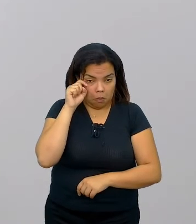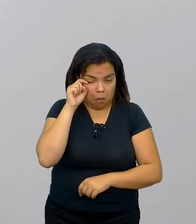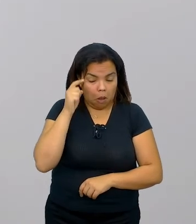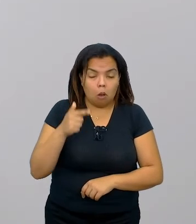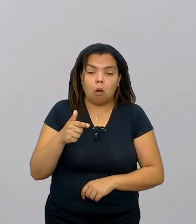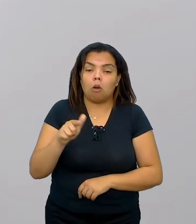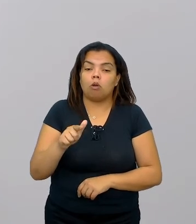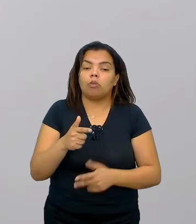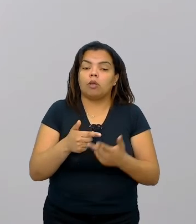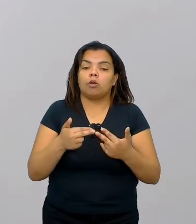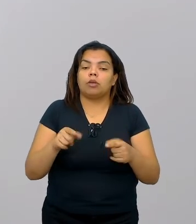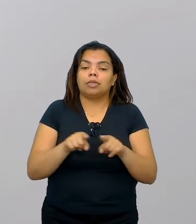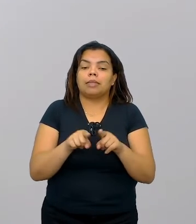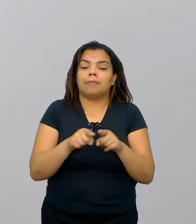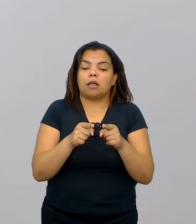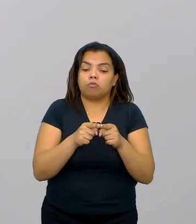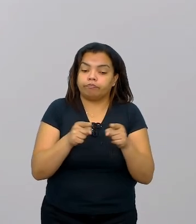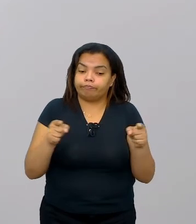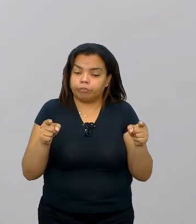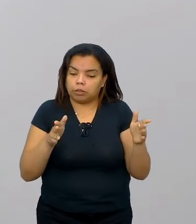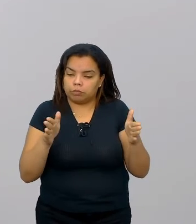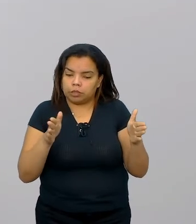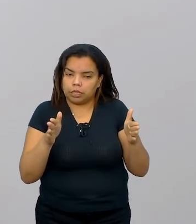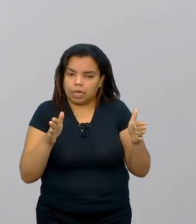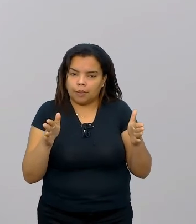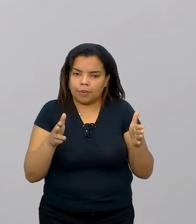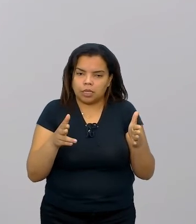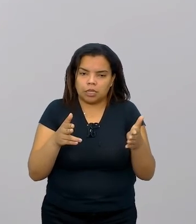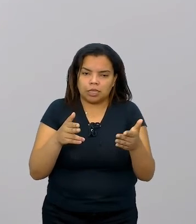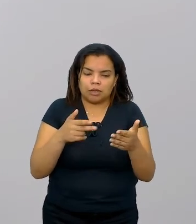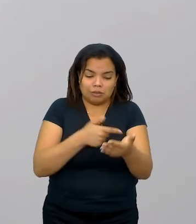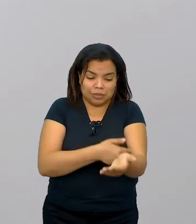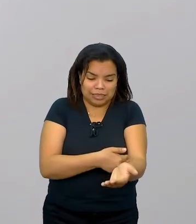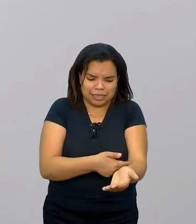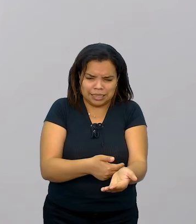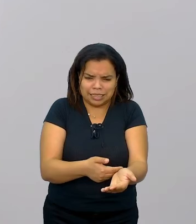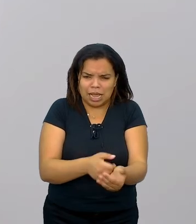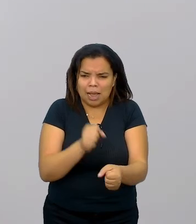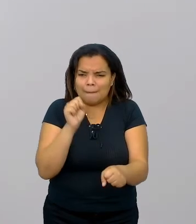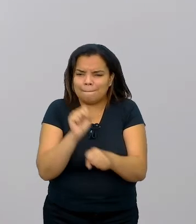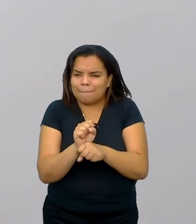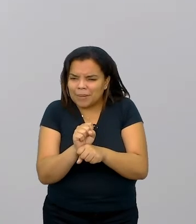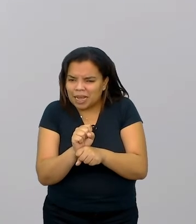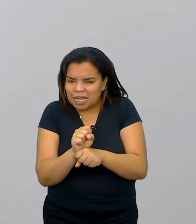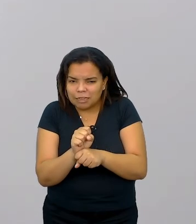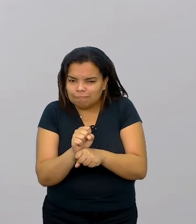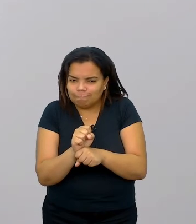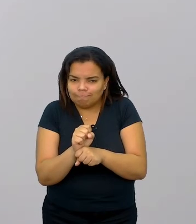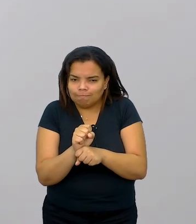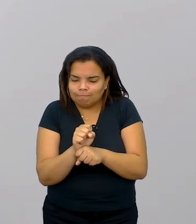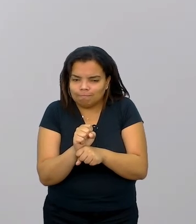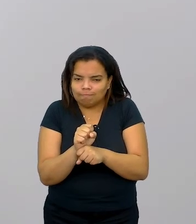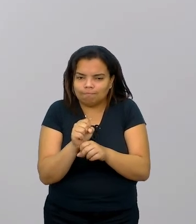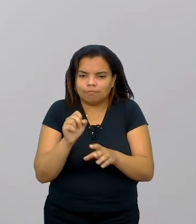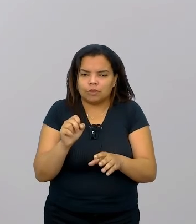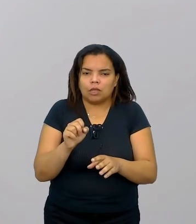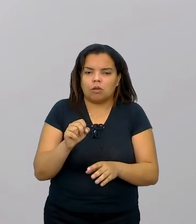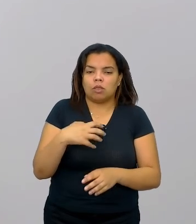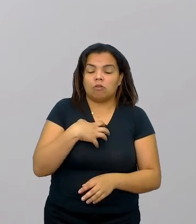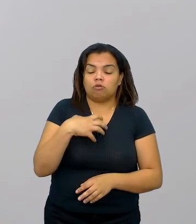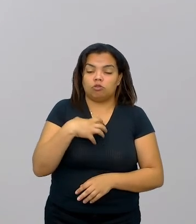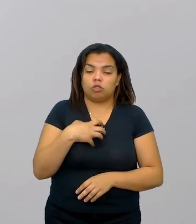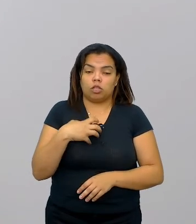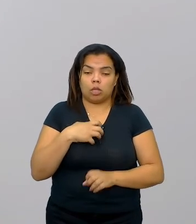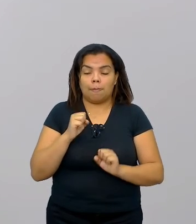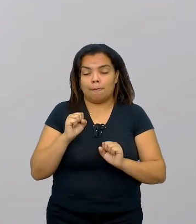tempo. Então, maior tempo para que o sangramento pare. Então, isso são alguns sinais que a gente pode